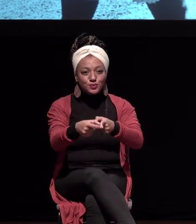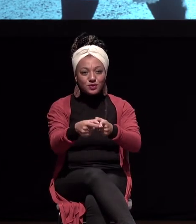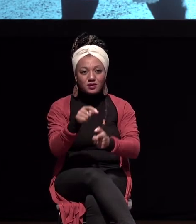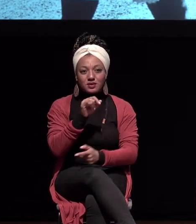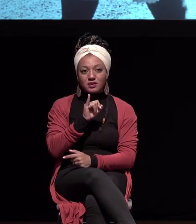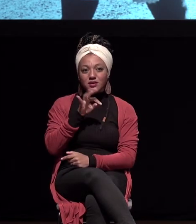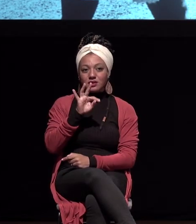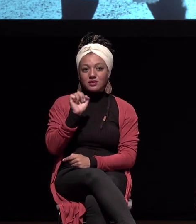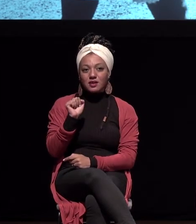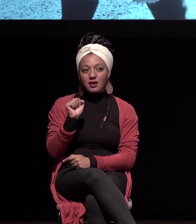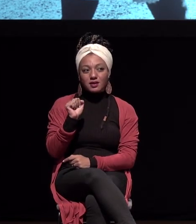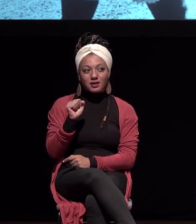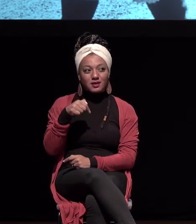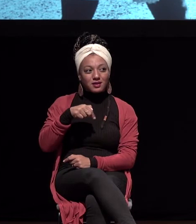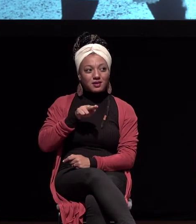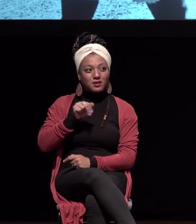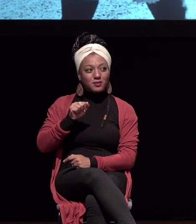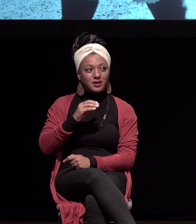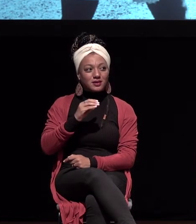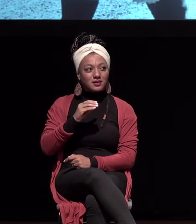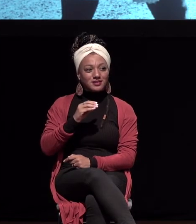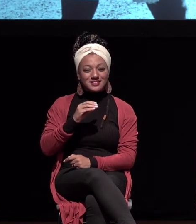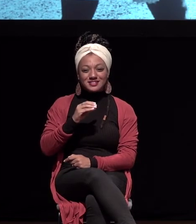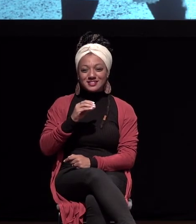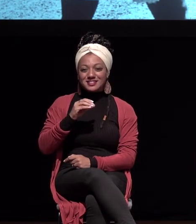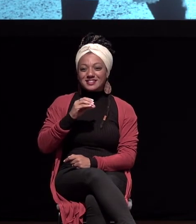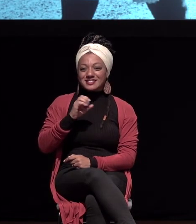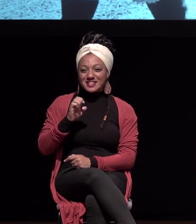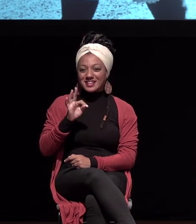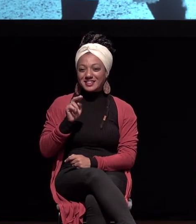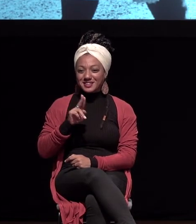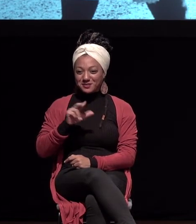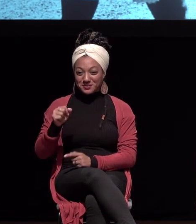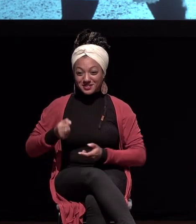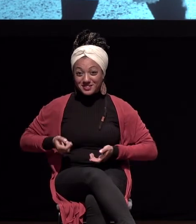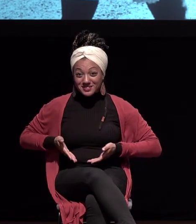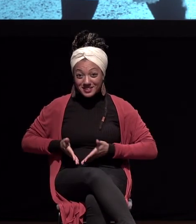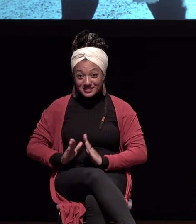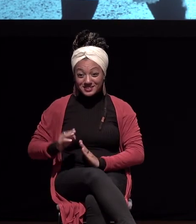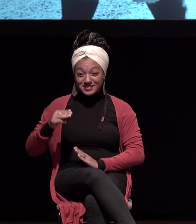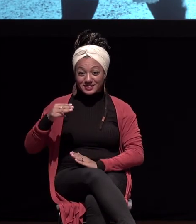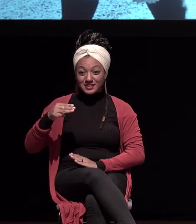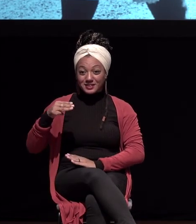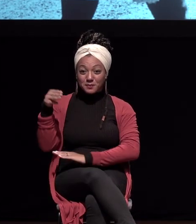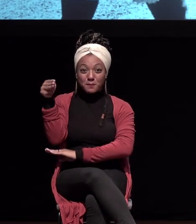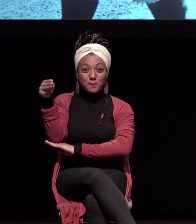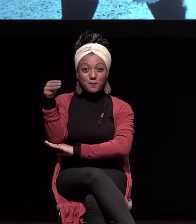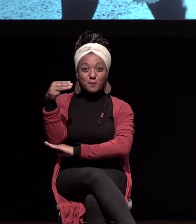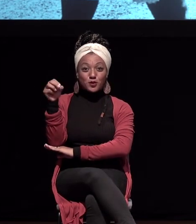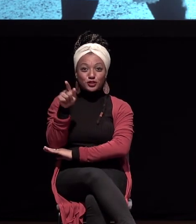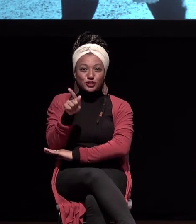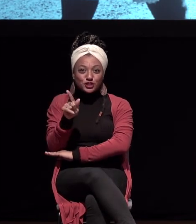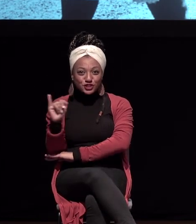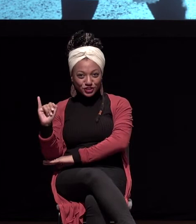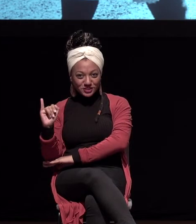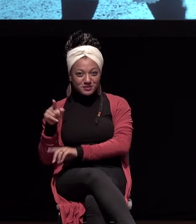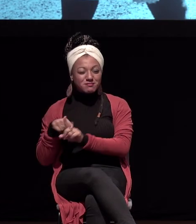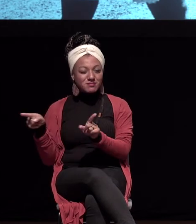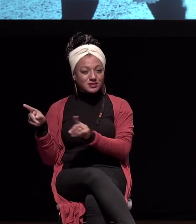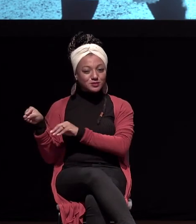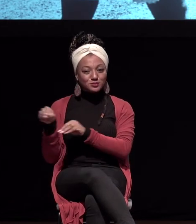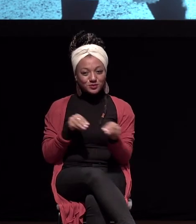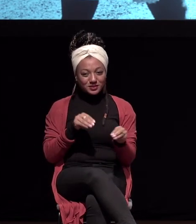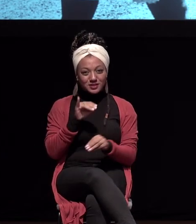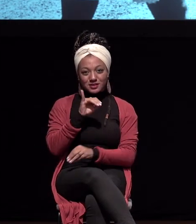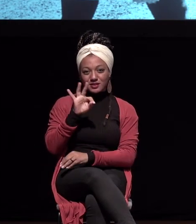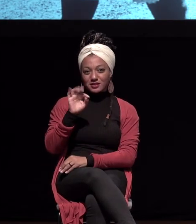Itaquaquecetuba. Adoro. Sou nascida em Mogi, tá? Mogi das Cruzes. Né? Cidade congadeira, mas adoro falar que eu sou de